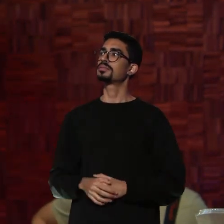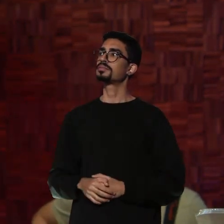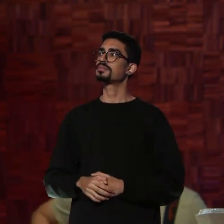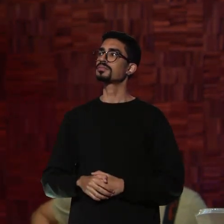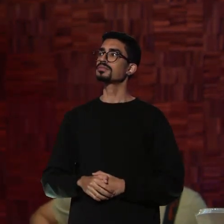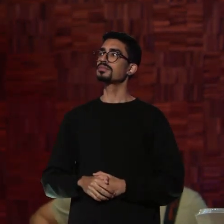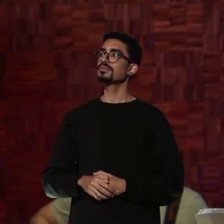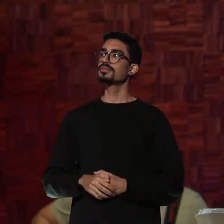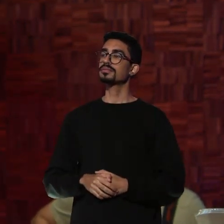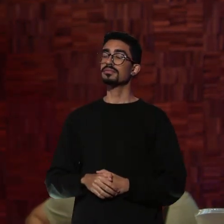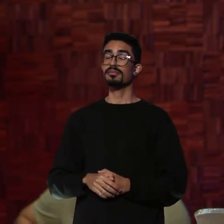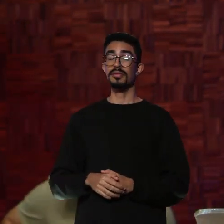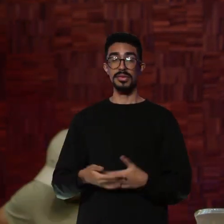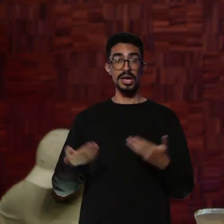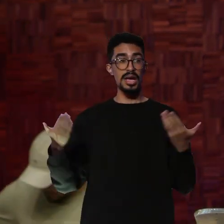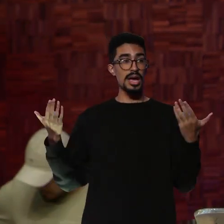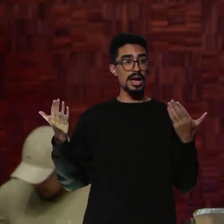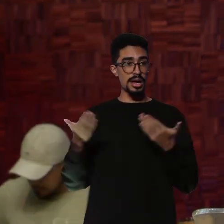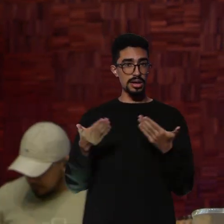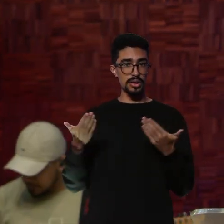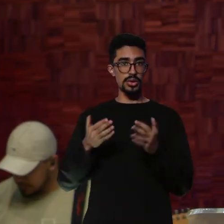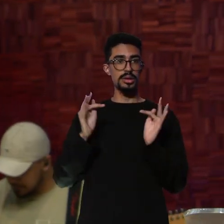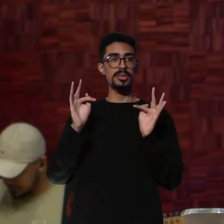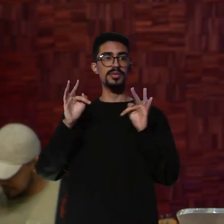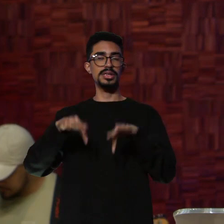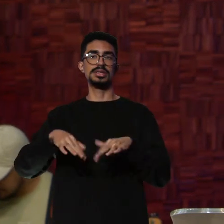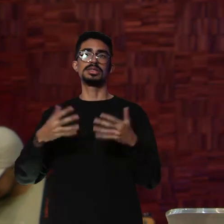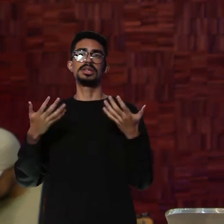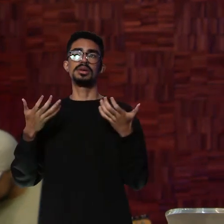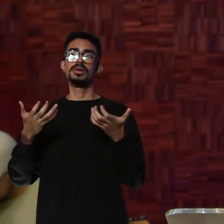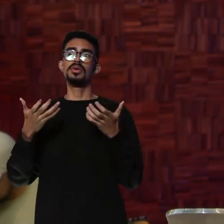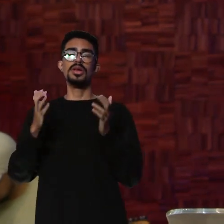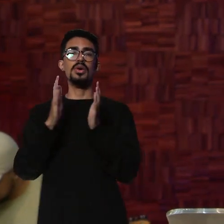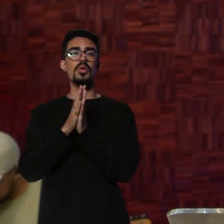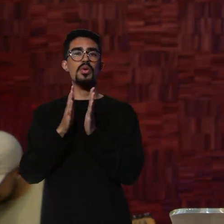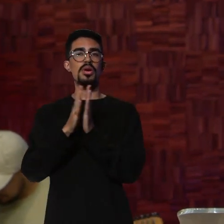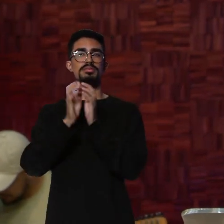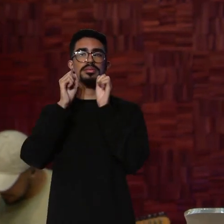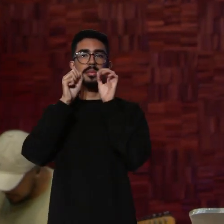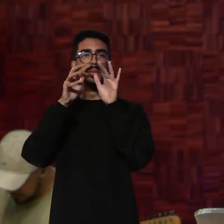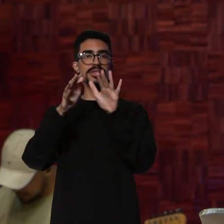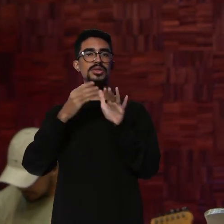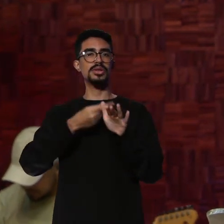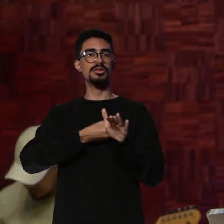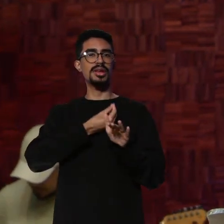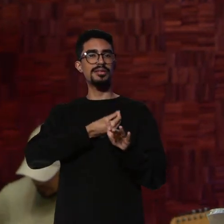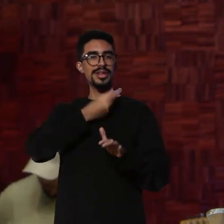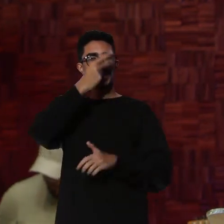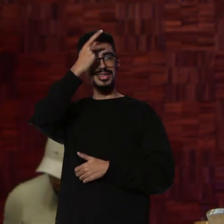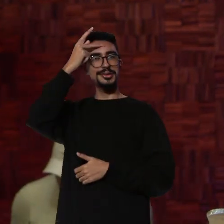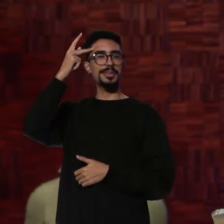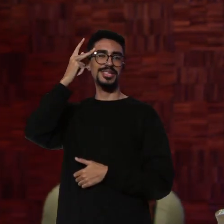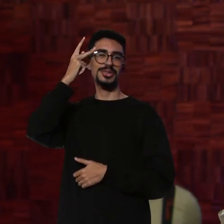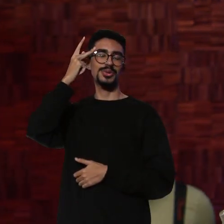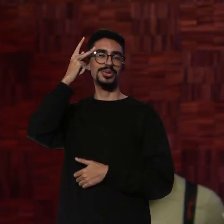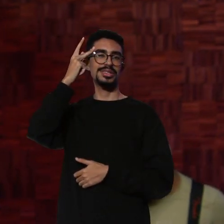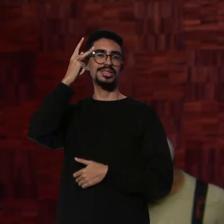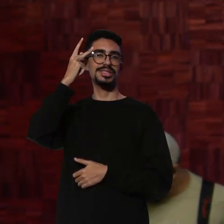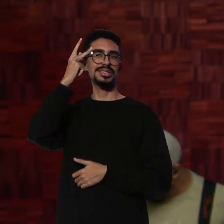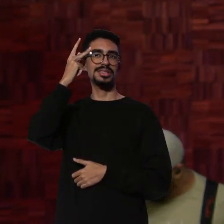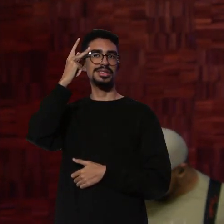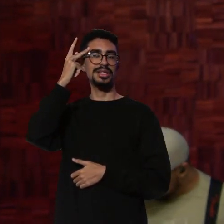Talvez em algum momento da tua vida, assim como eu, você perdeu grandes janelas de